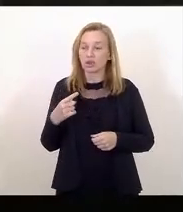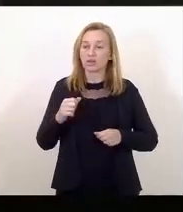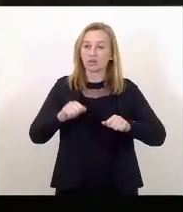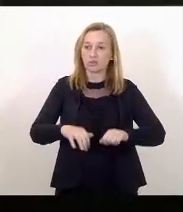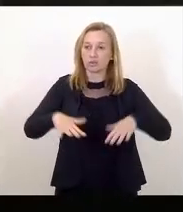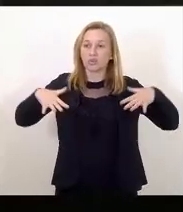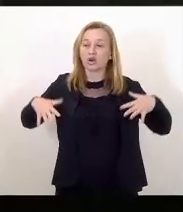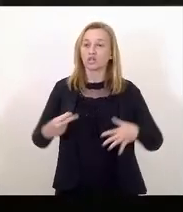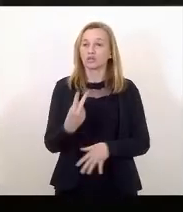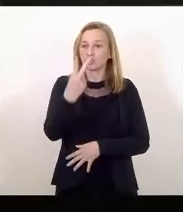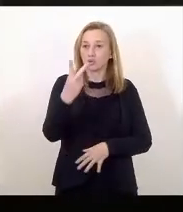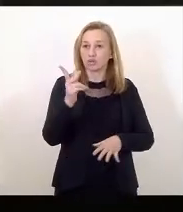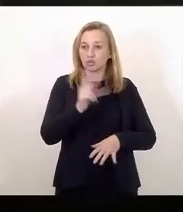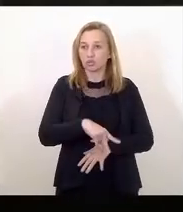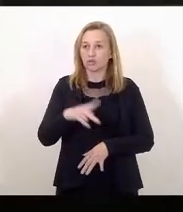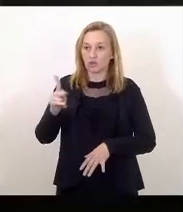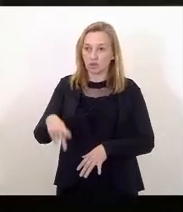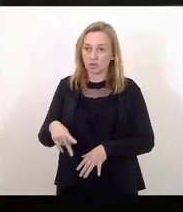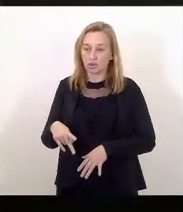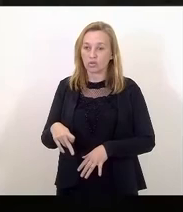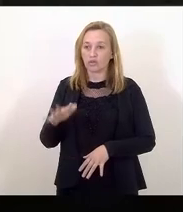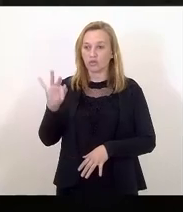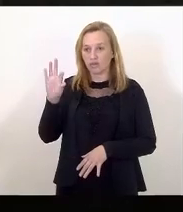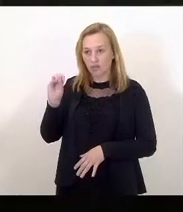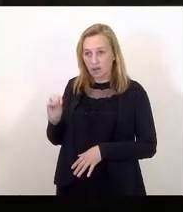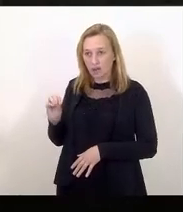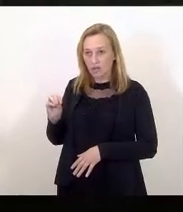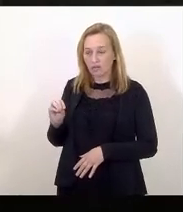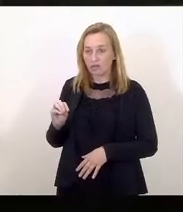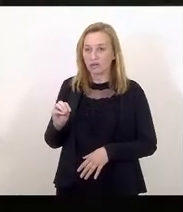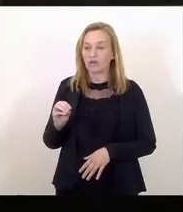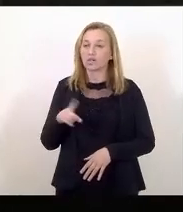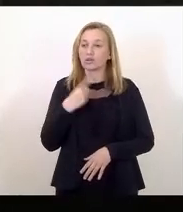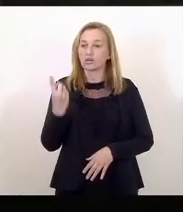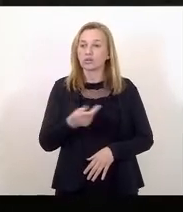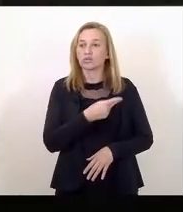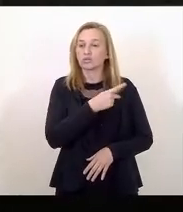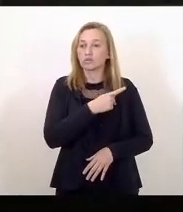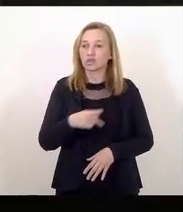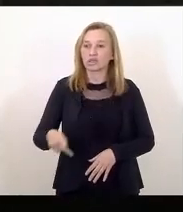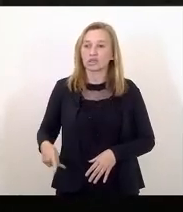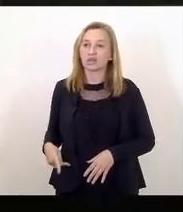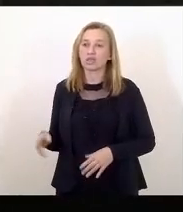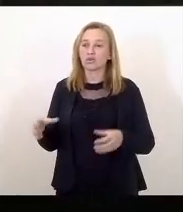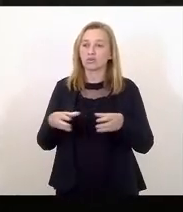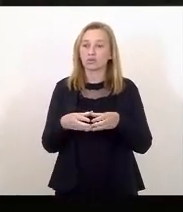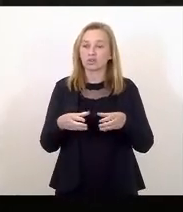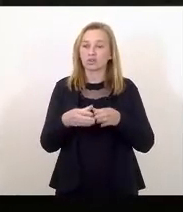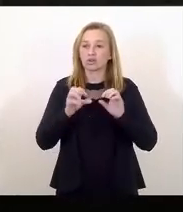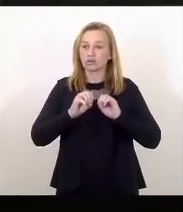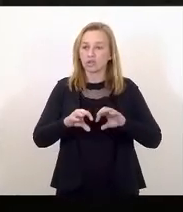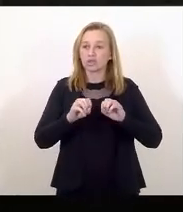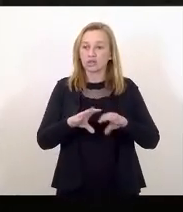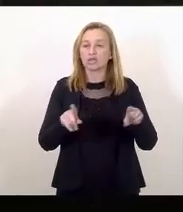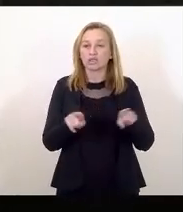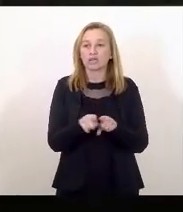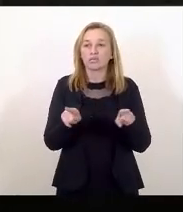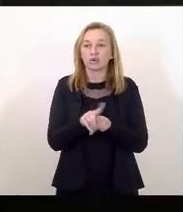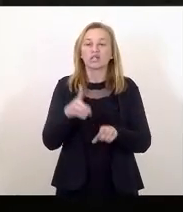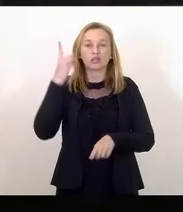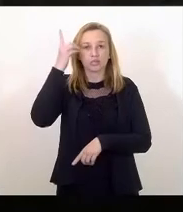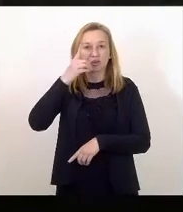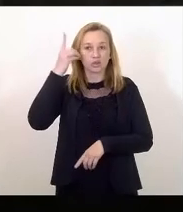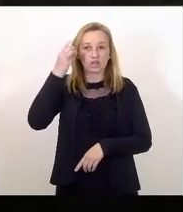professores, o professor Flávio Serafini, nosso presidente da Comissão de Educação e também o deputado Valdeck,